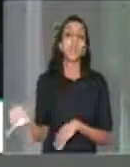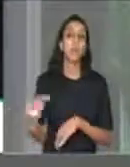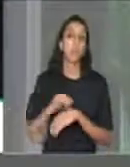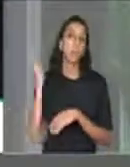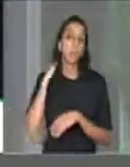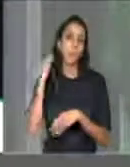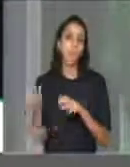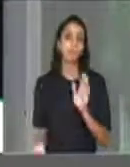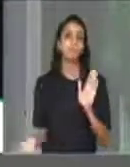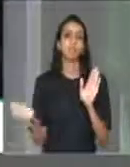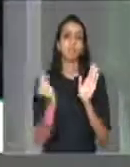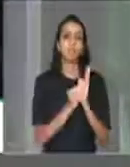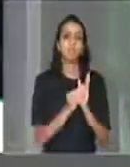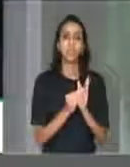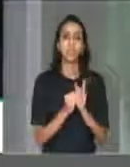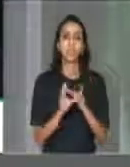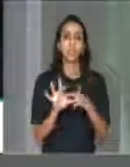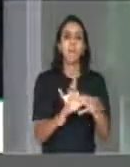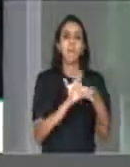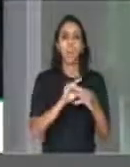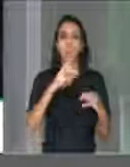cidades capitais portuguesas.